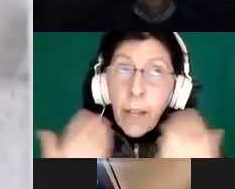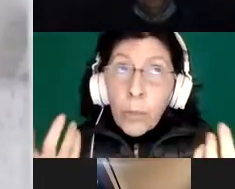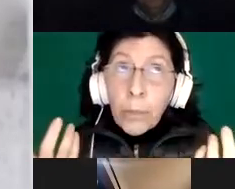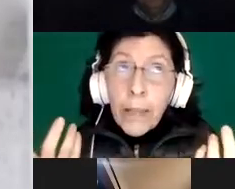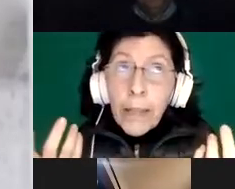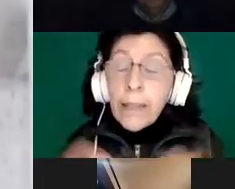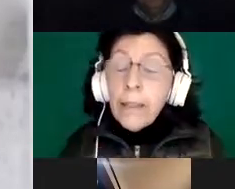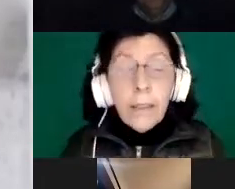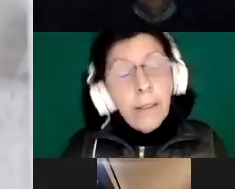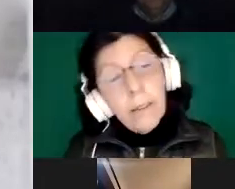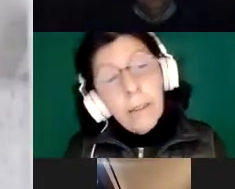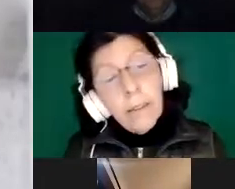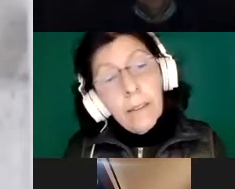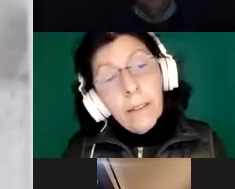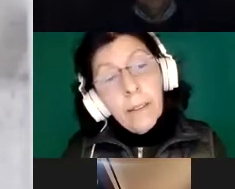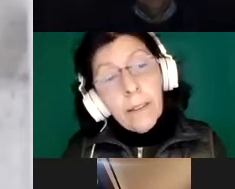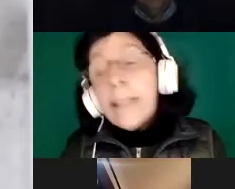de alguma maneira